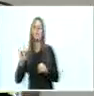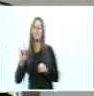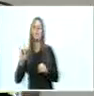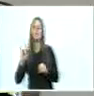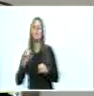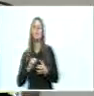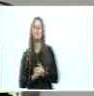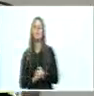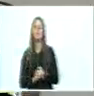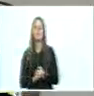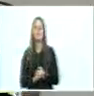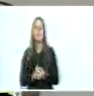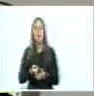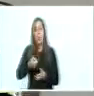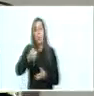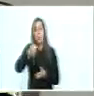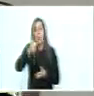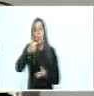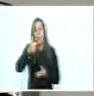pouco na questão